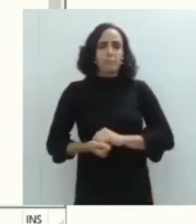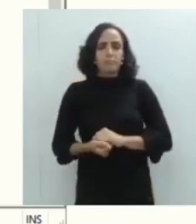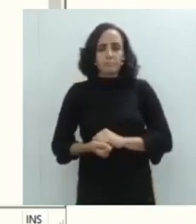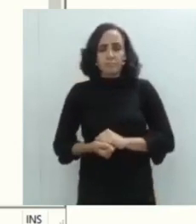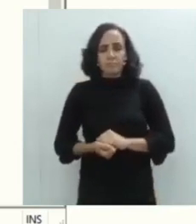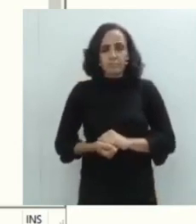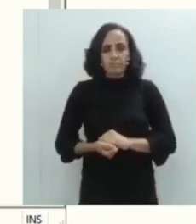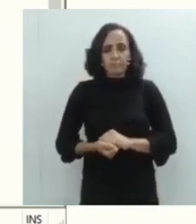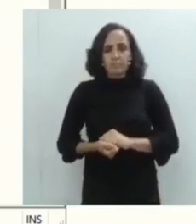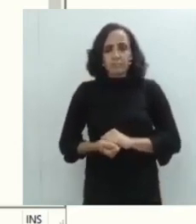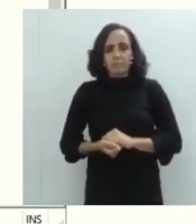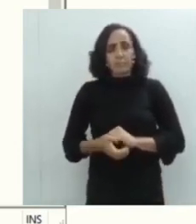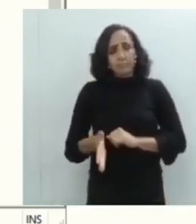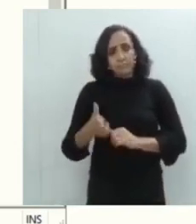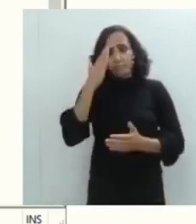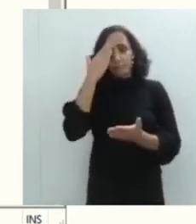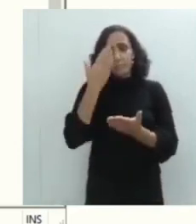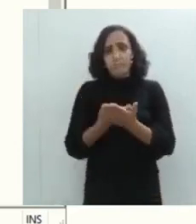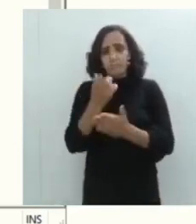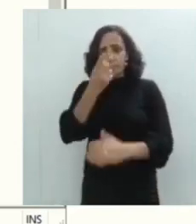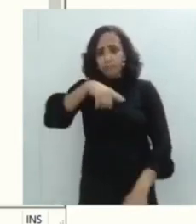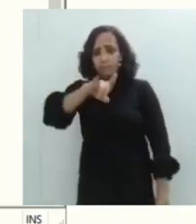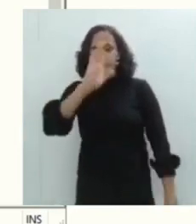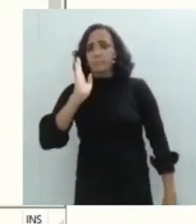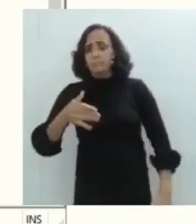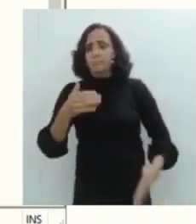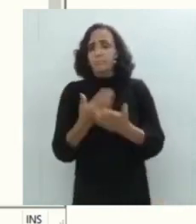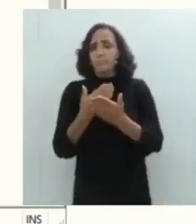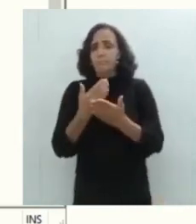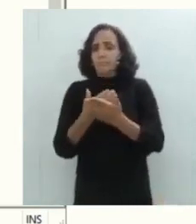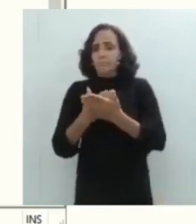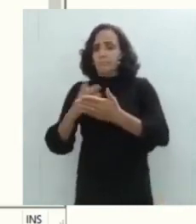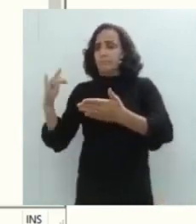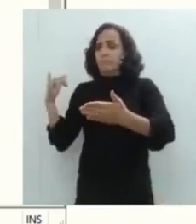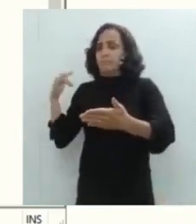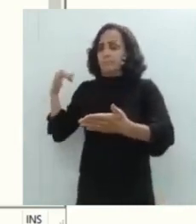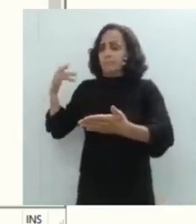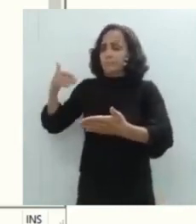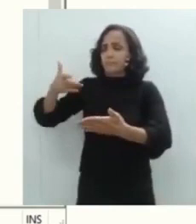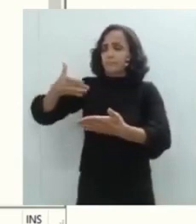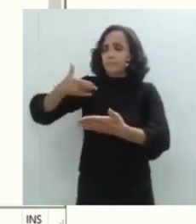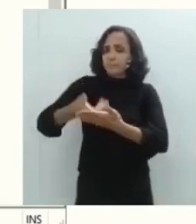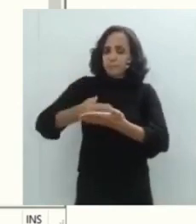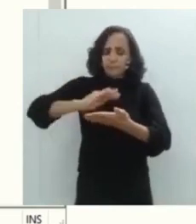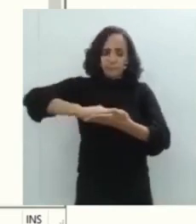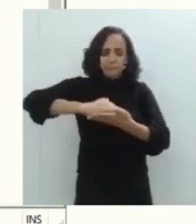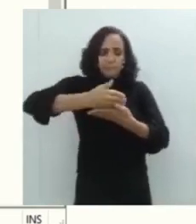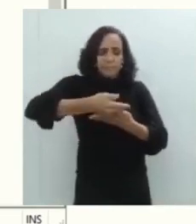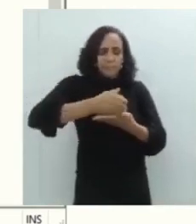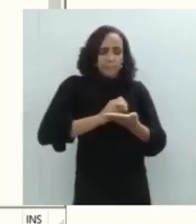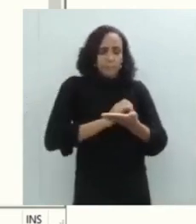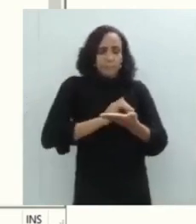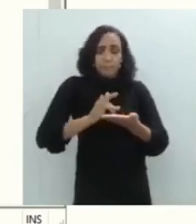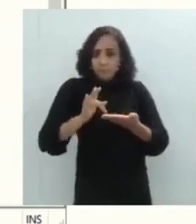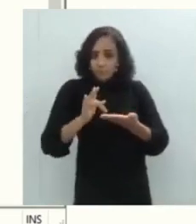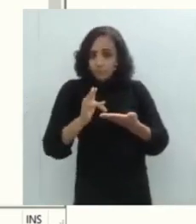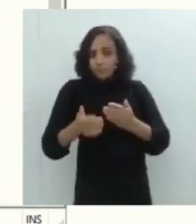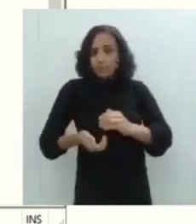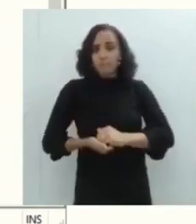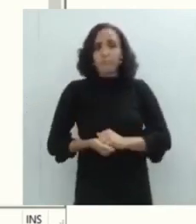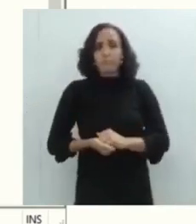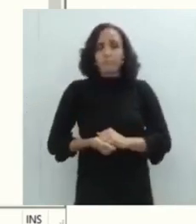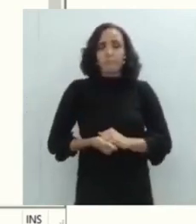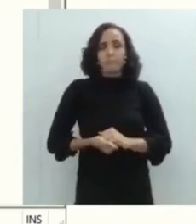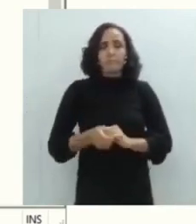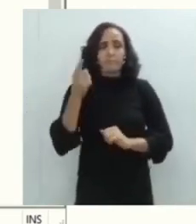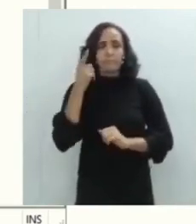E certamente você já tenha estudado nas aulas anteriores em nosso e-book que nós temos aqui o